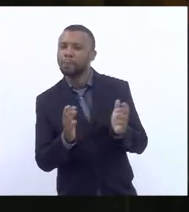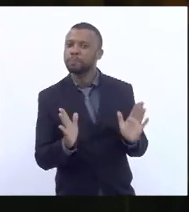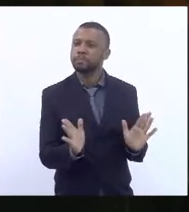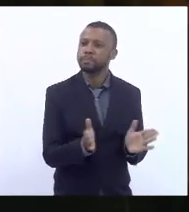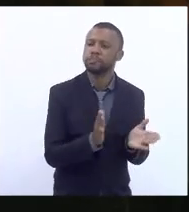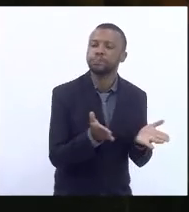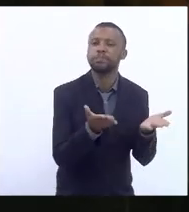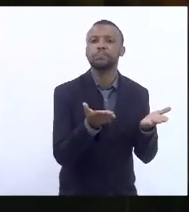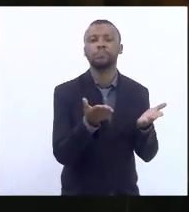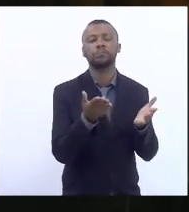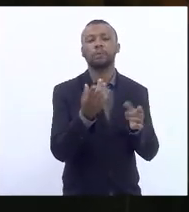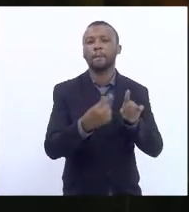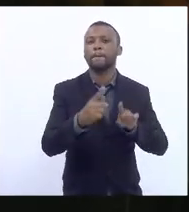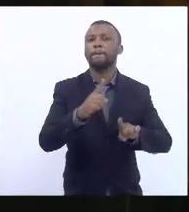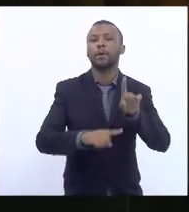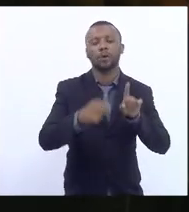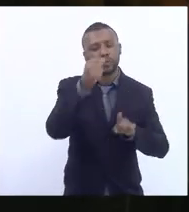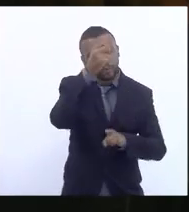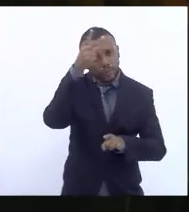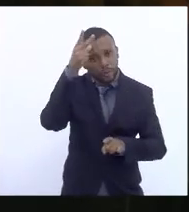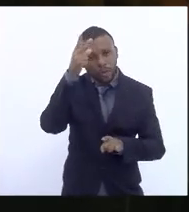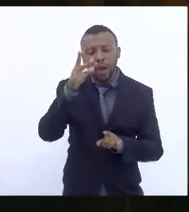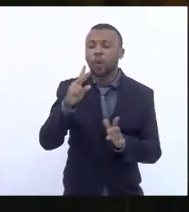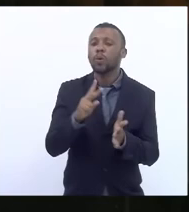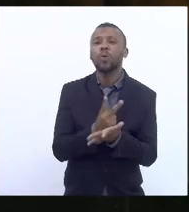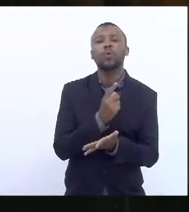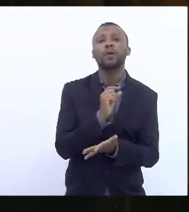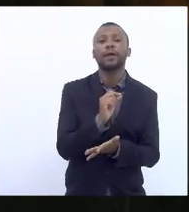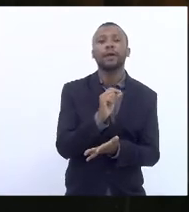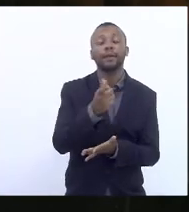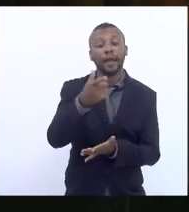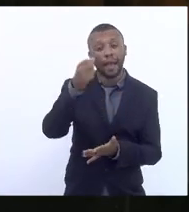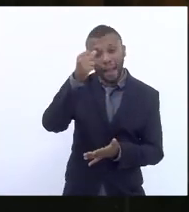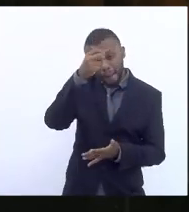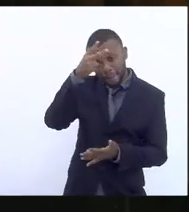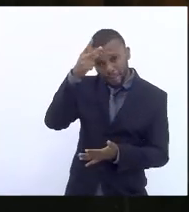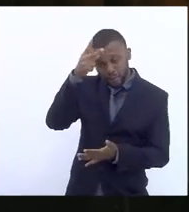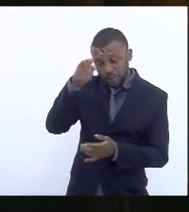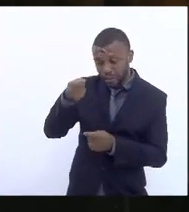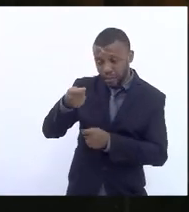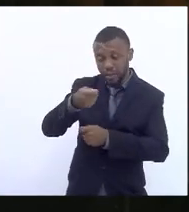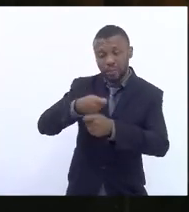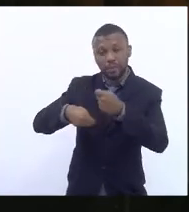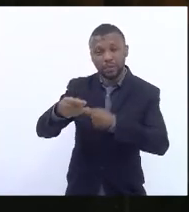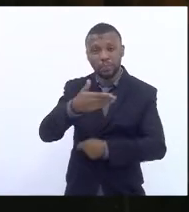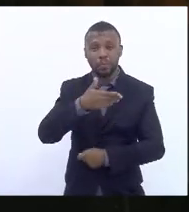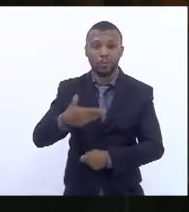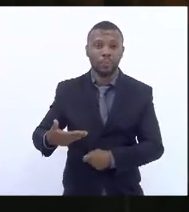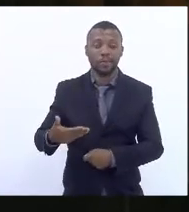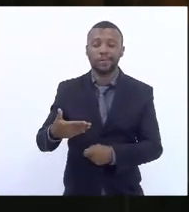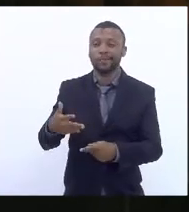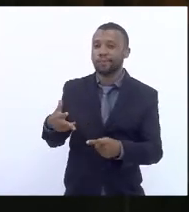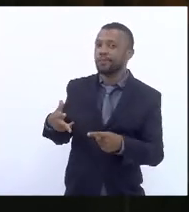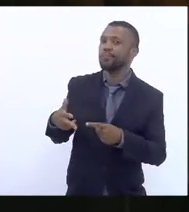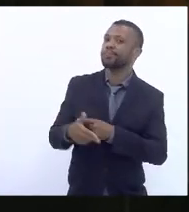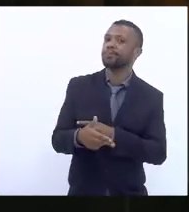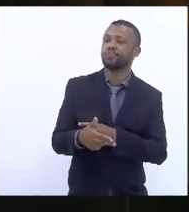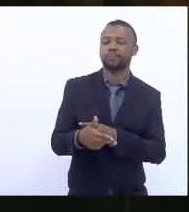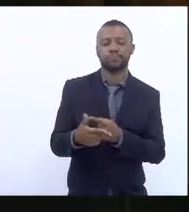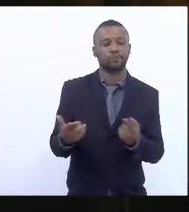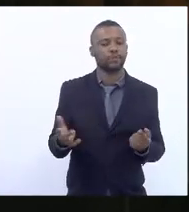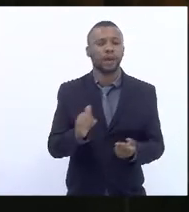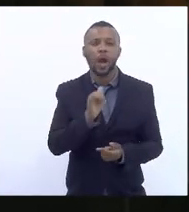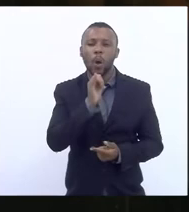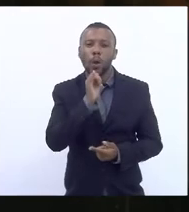município, a prefeitura de Barra do Piraí não deixa que isso aconteça. A exemplo disso, nós temos